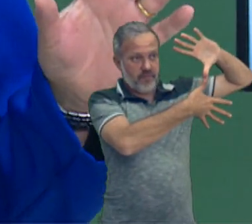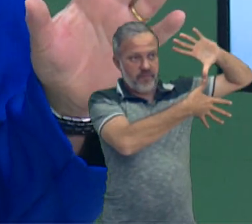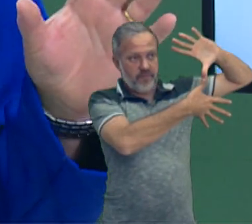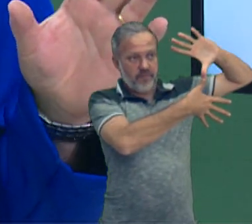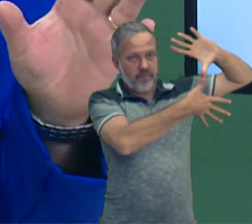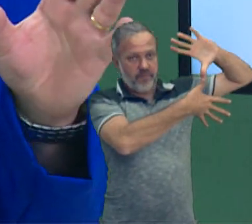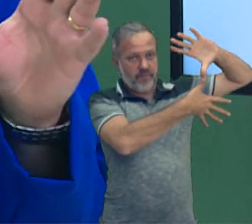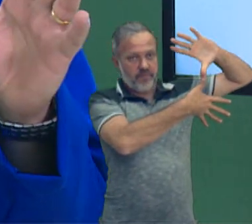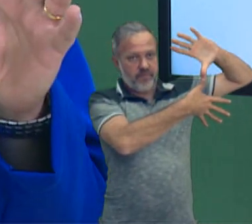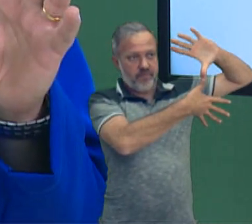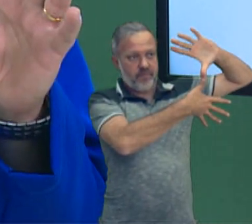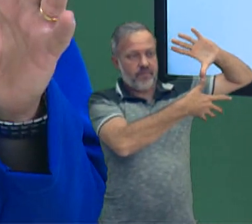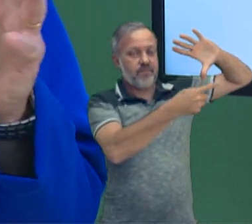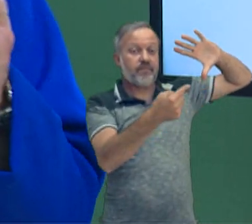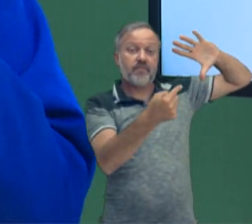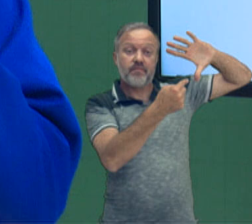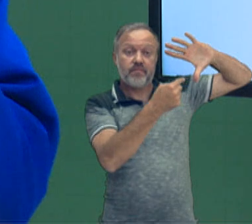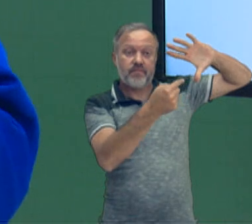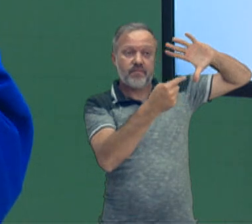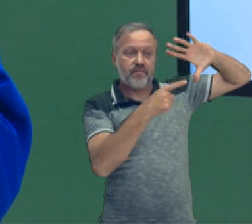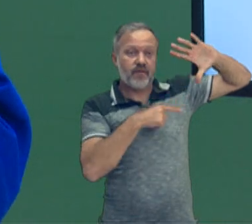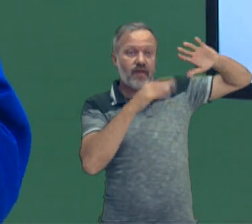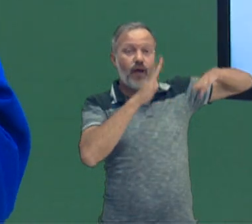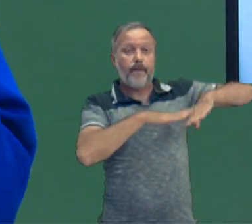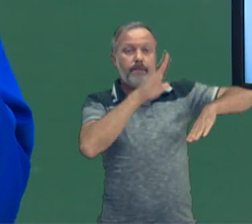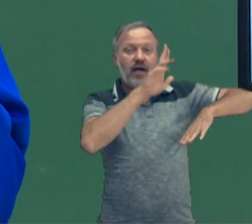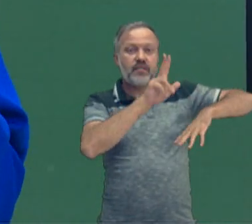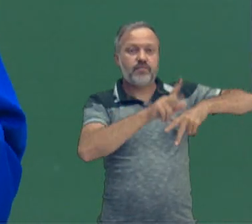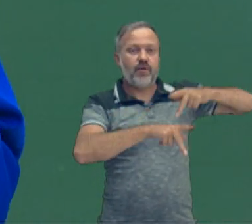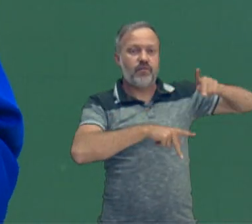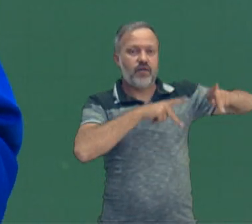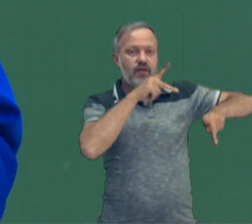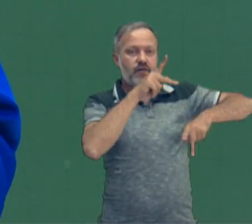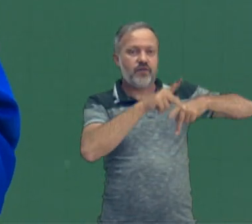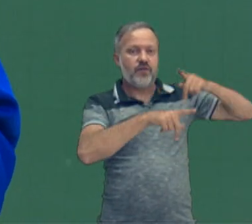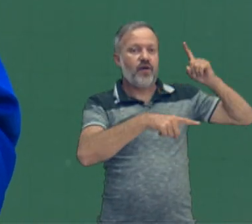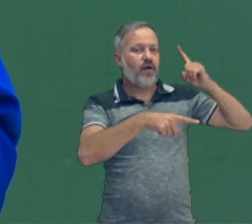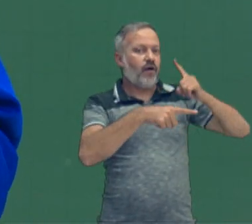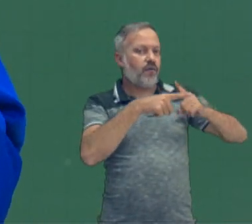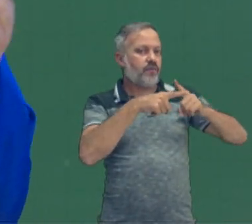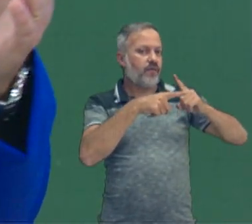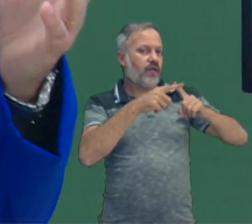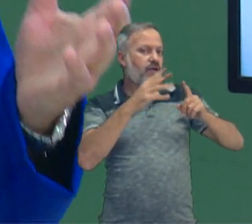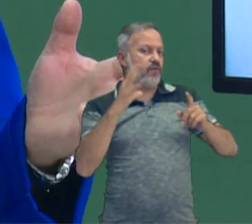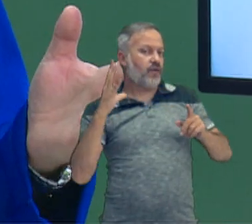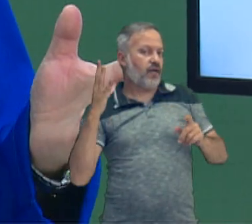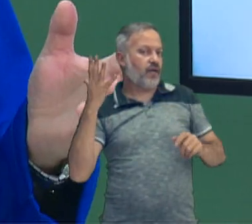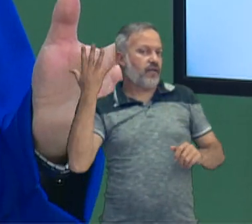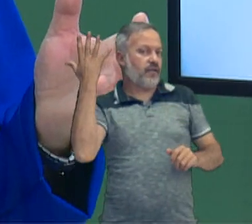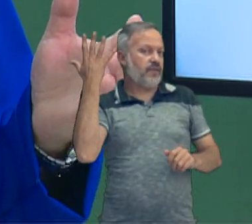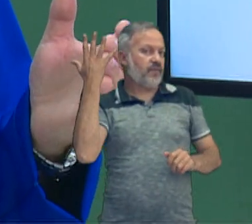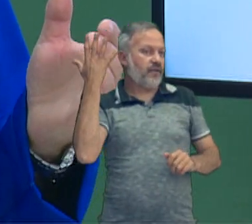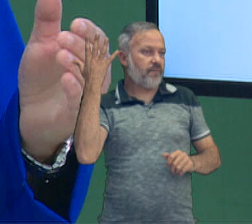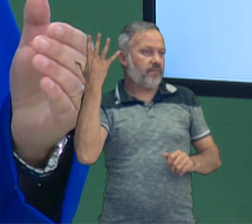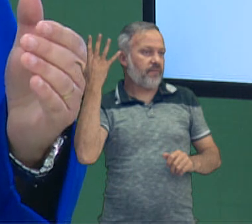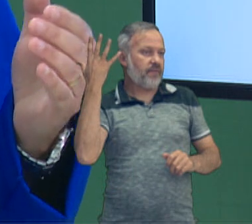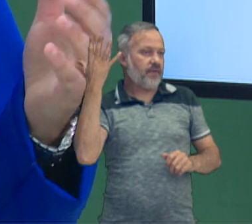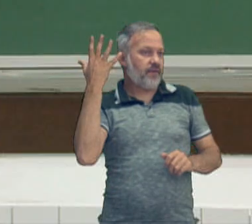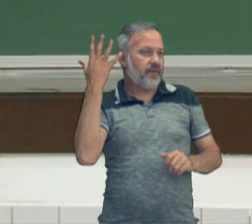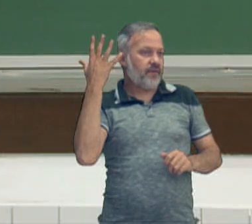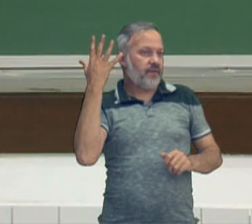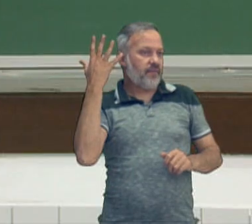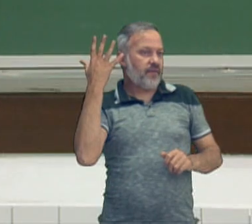da América que ela vai ser mais povoada por uma questão até climática. E tem um outro lado que vai ser